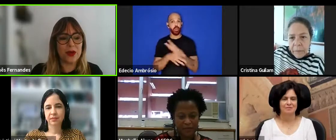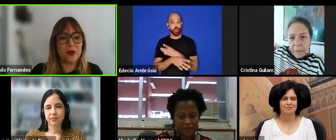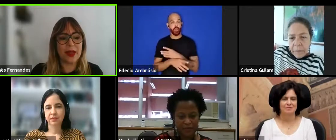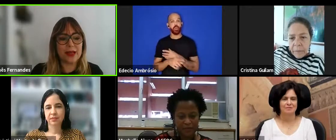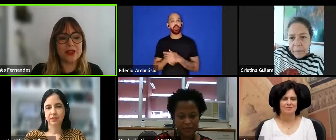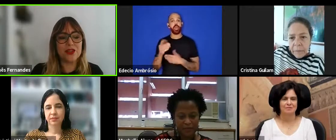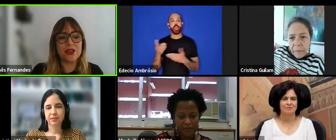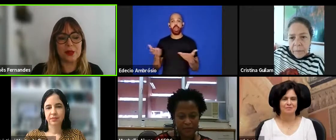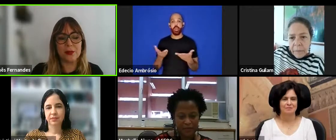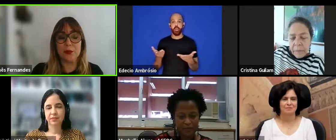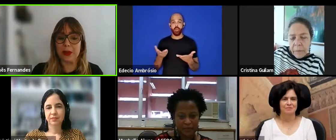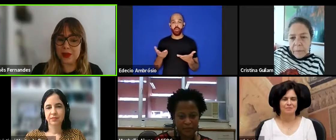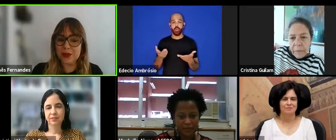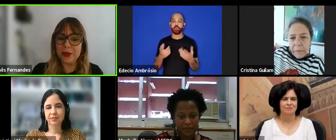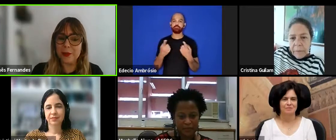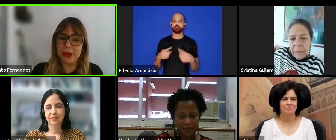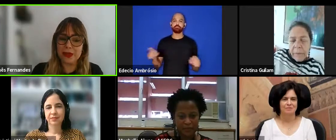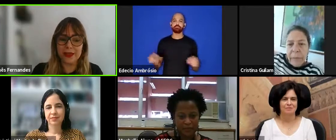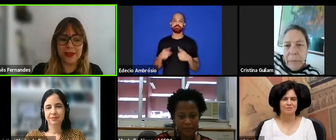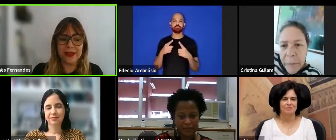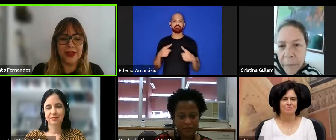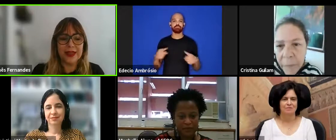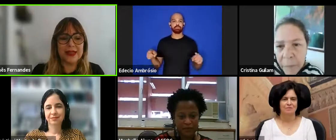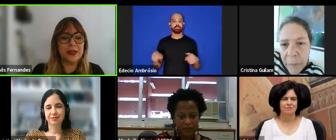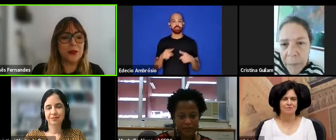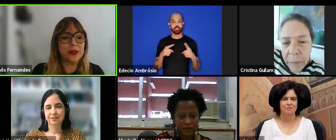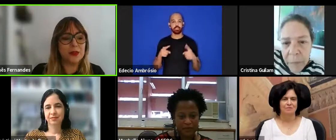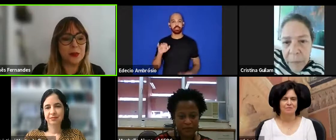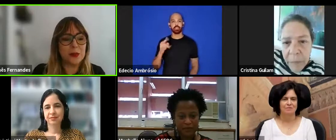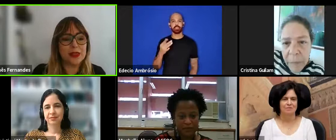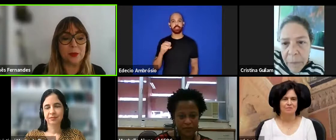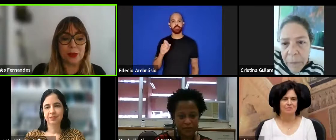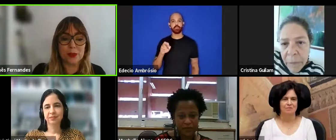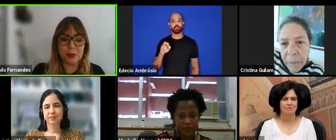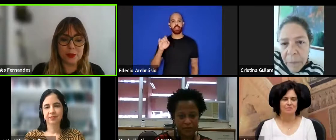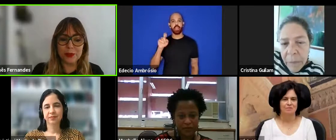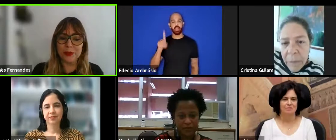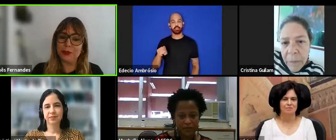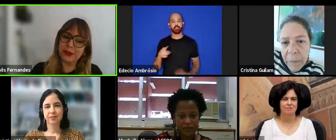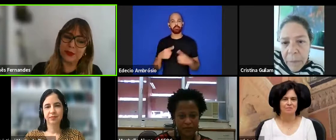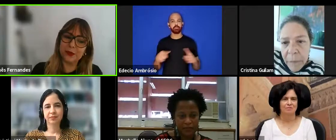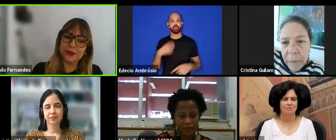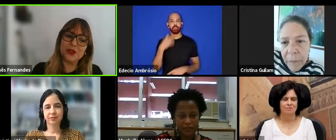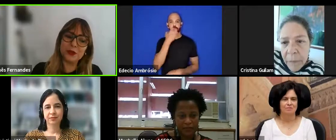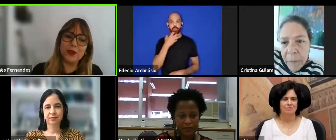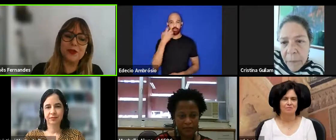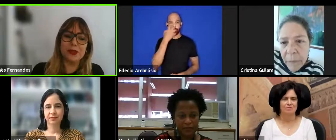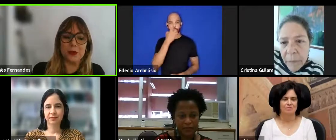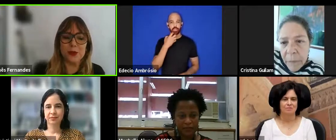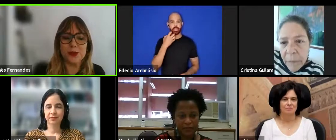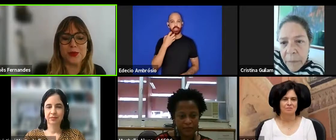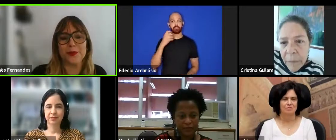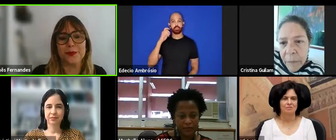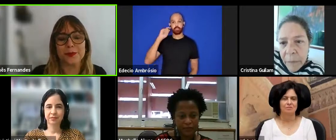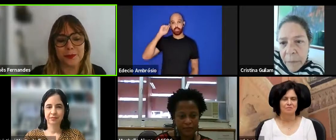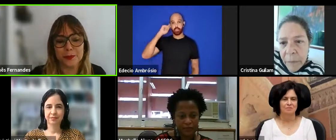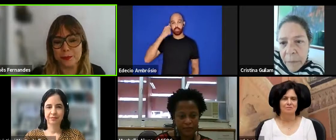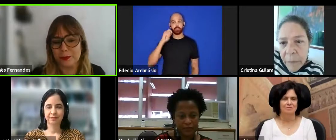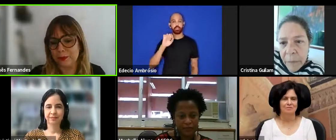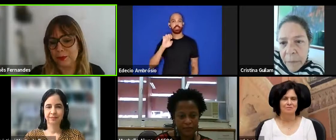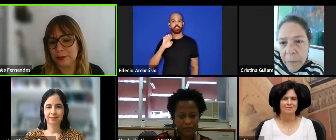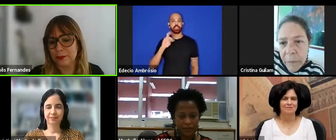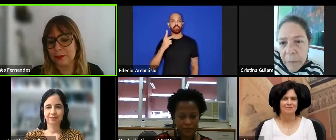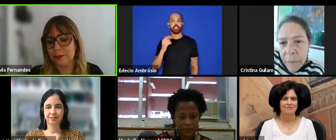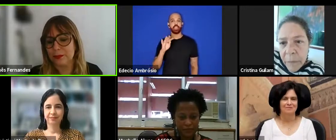ouviremos agora a Orquestra de Câmara do Palácio Itaboraí, executando a música Bazum, o Canto Negro, de Heitor Villa-Lobos.